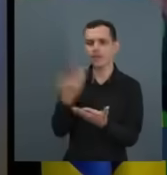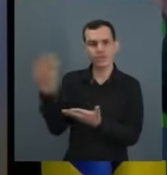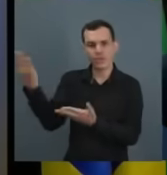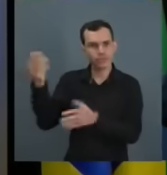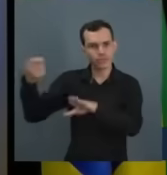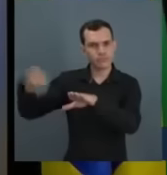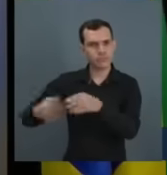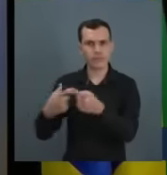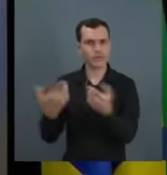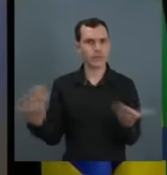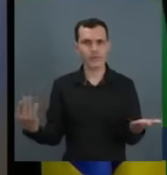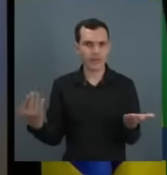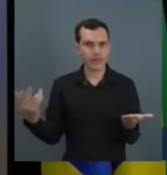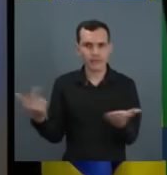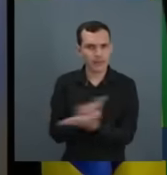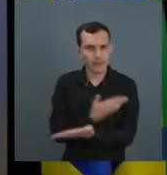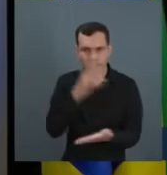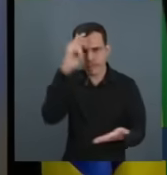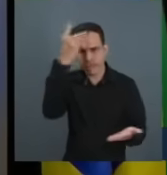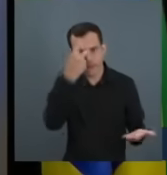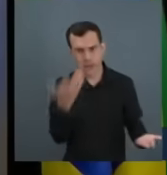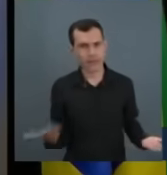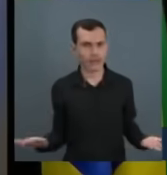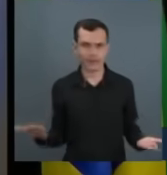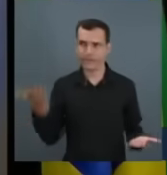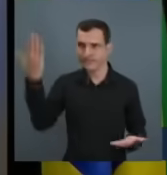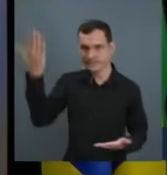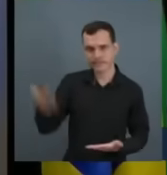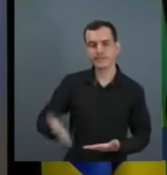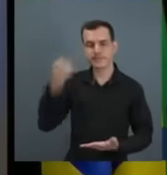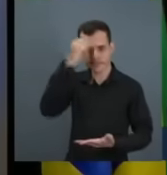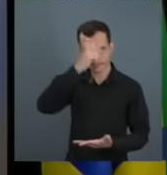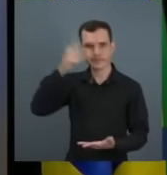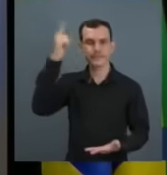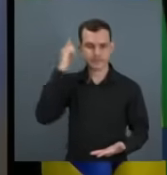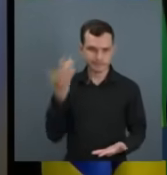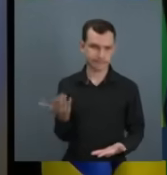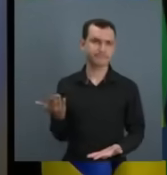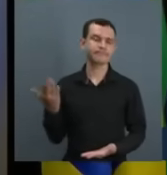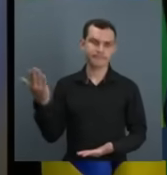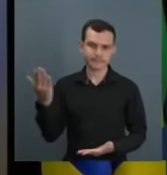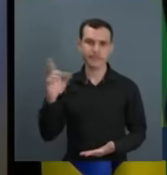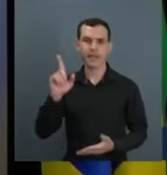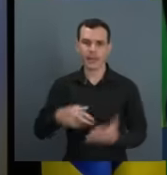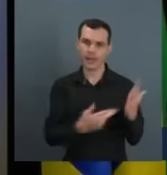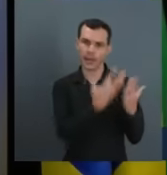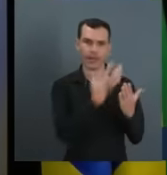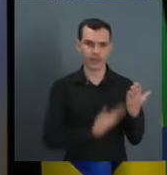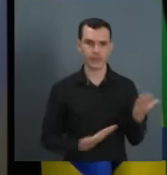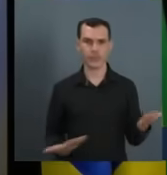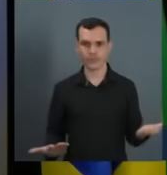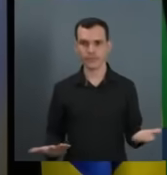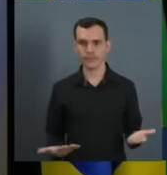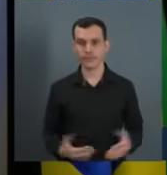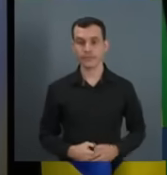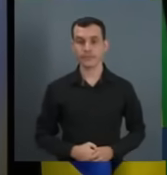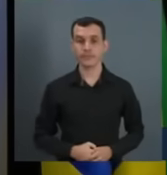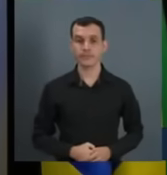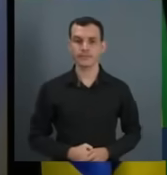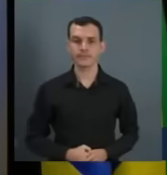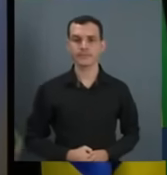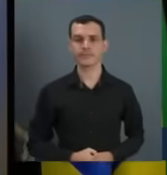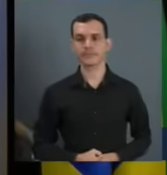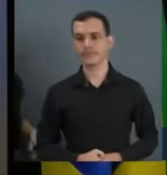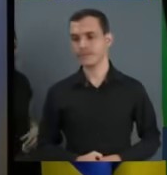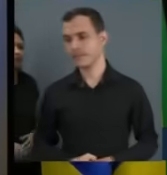está completamente equivocado, o ministro Alexandre de Moraes ser aí o relator desse processo.